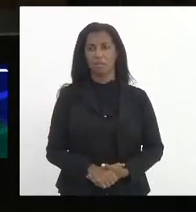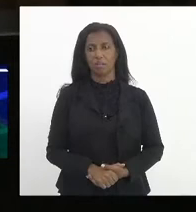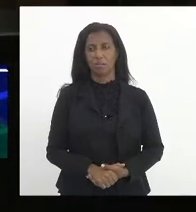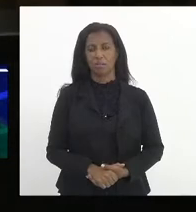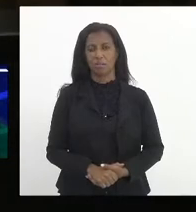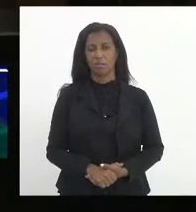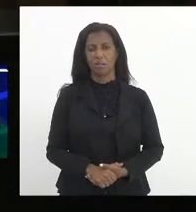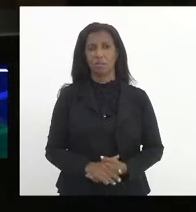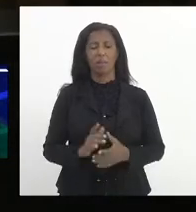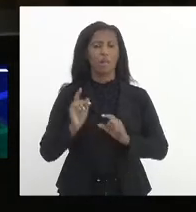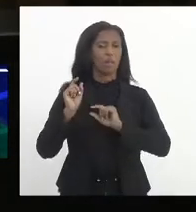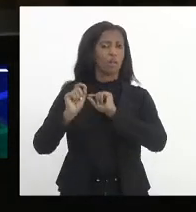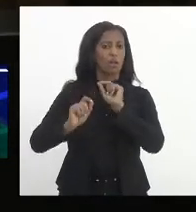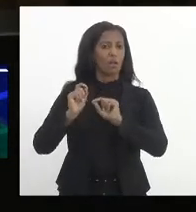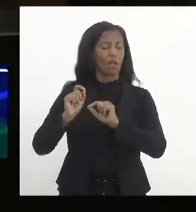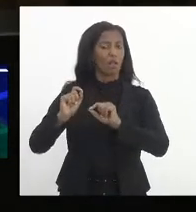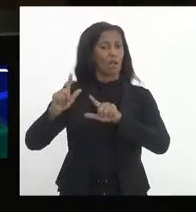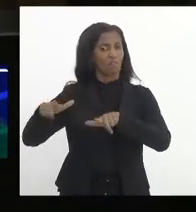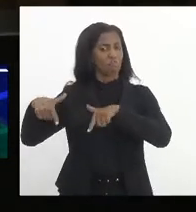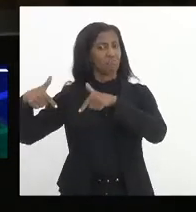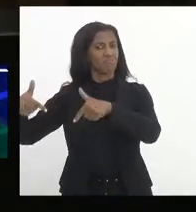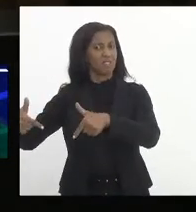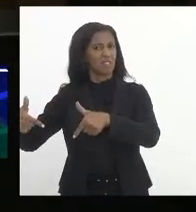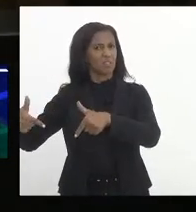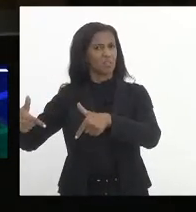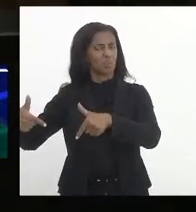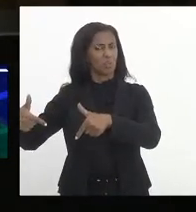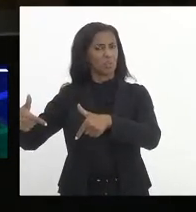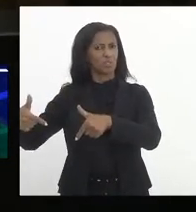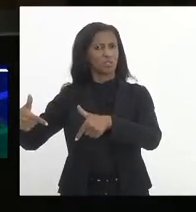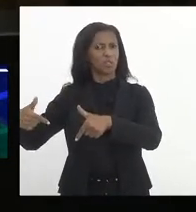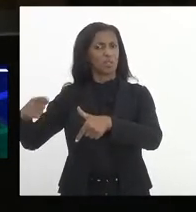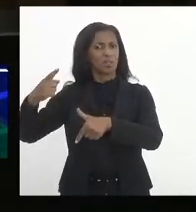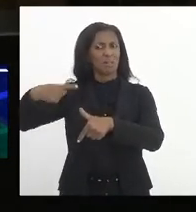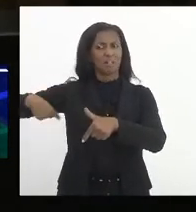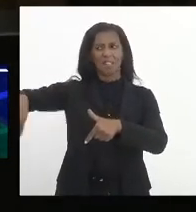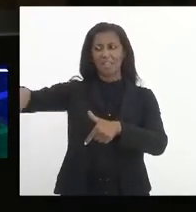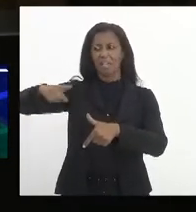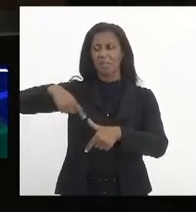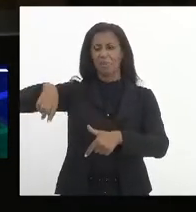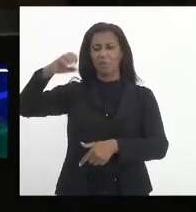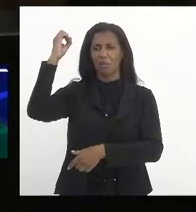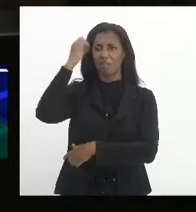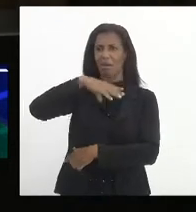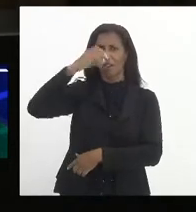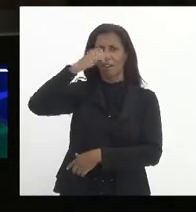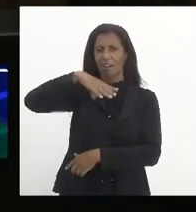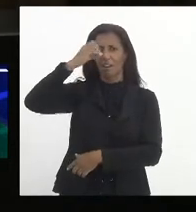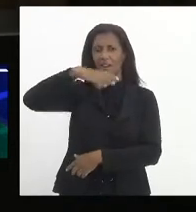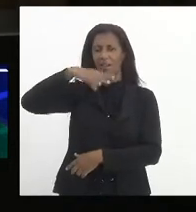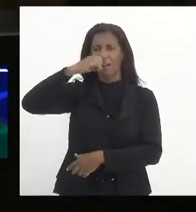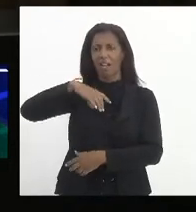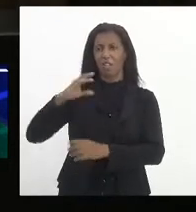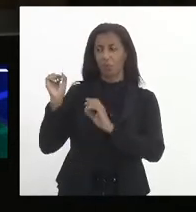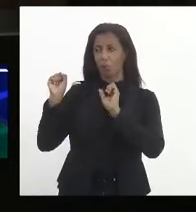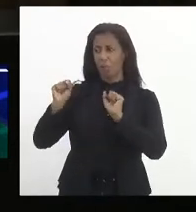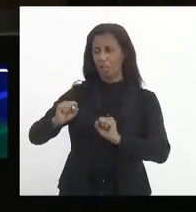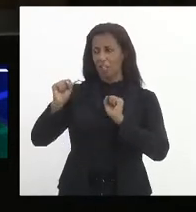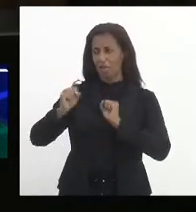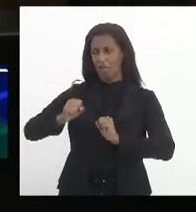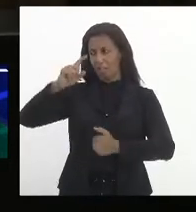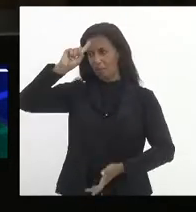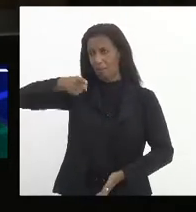e tendo em vista as atitudes Tyrone caras despóticos ditatoriais que tem